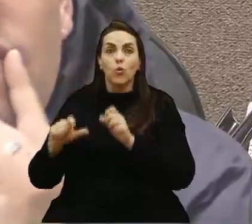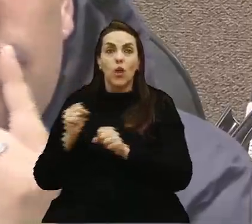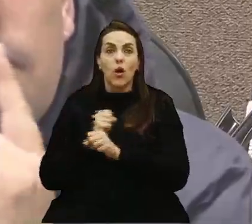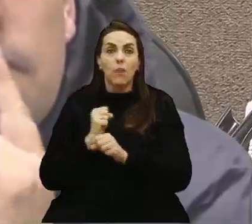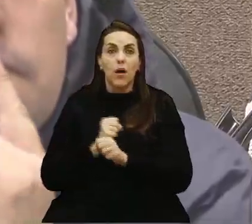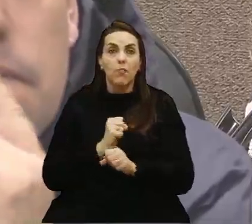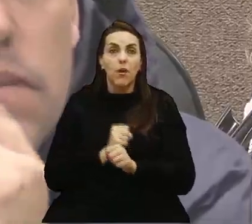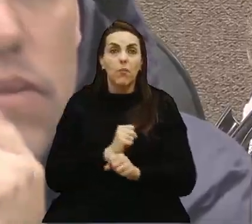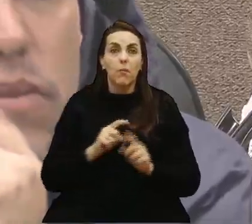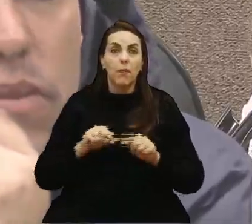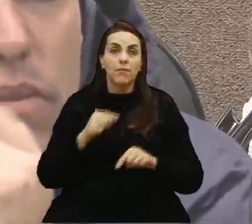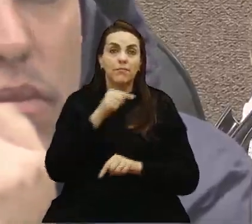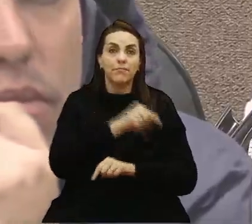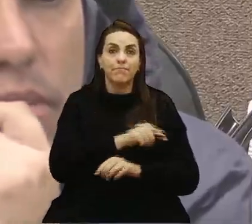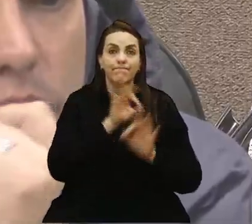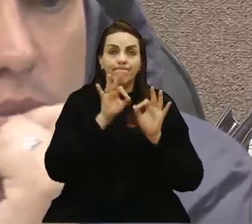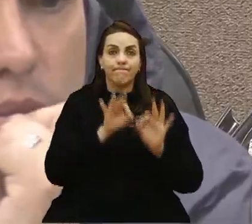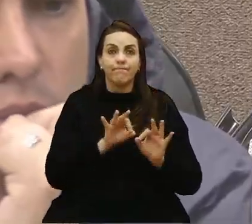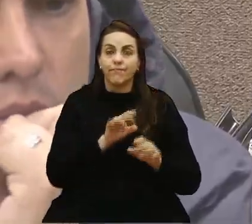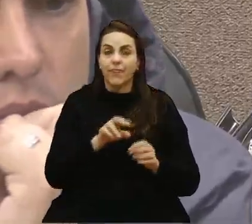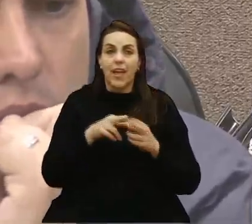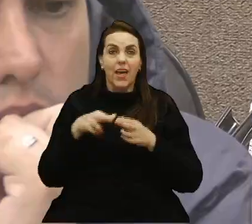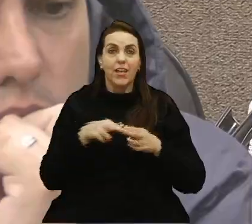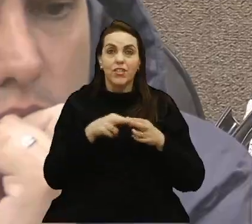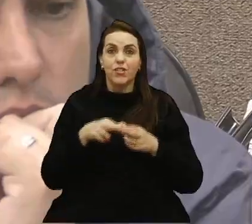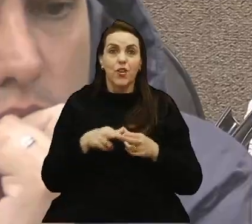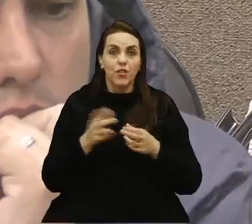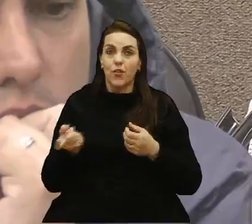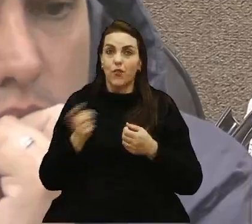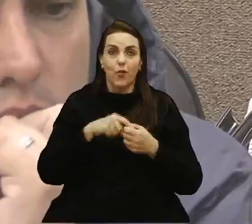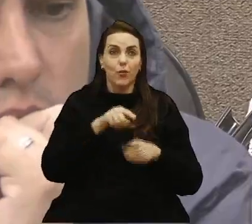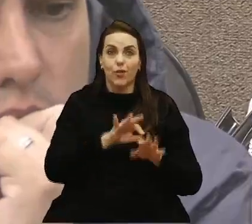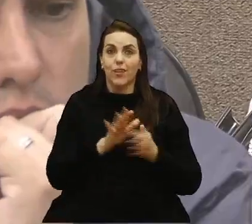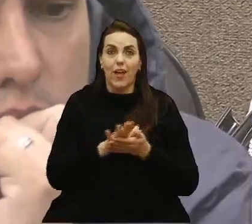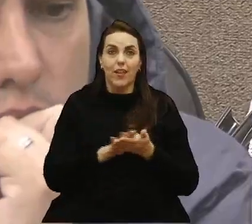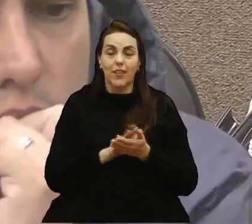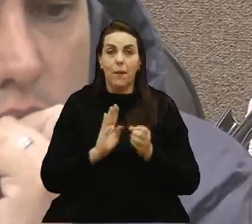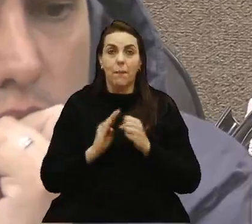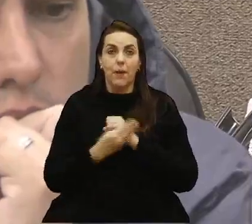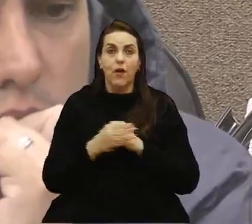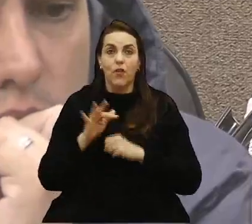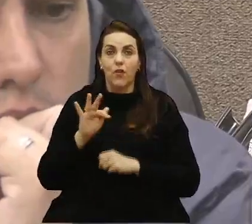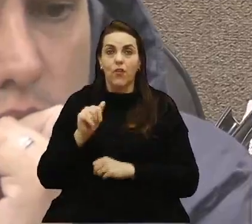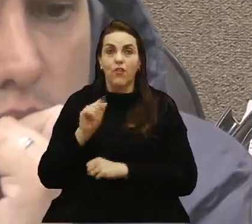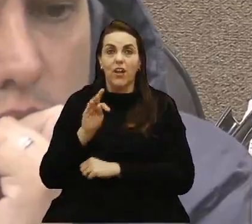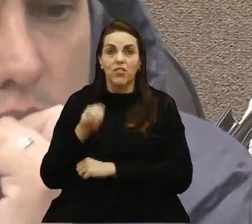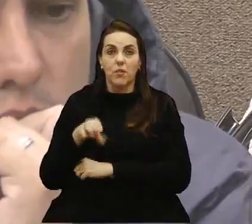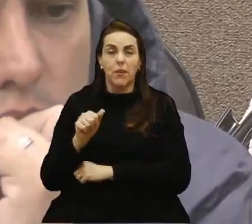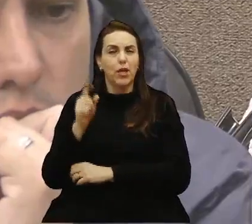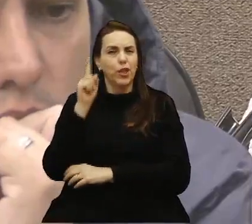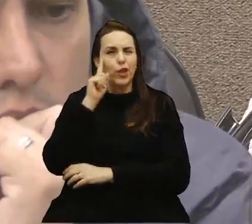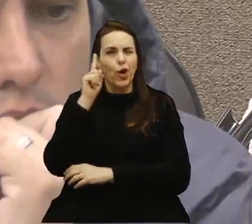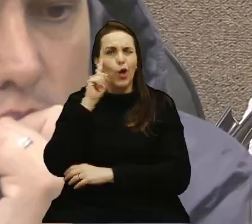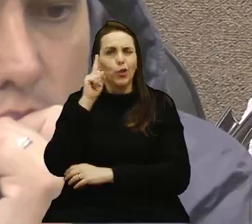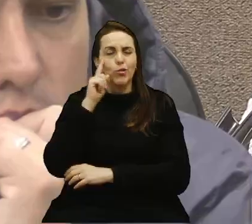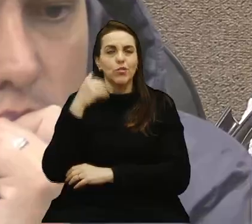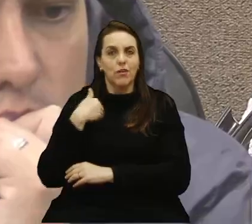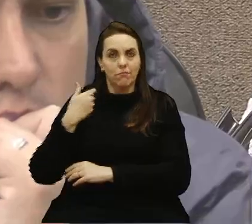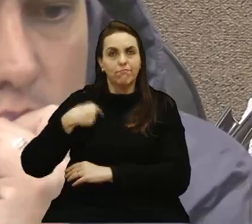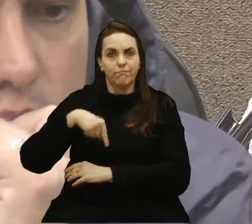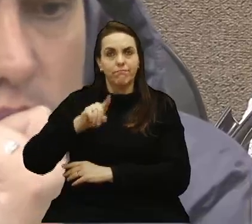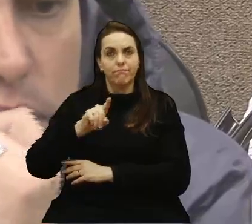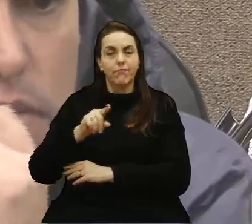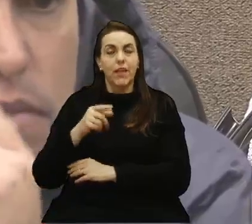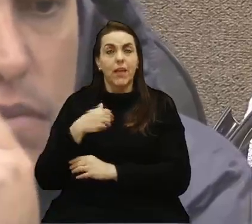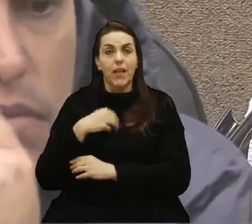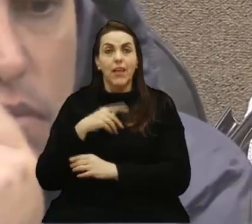asfalto na cidade, porém, nessas regiões não voltou. Lá no bairro Fátima, que é onde eu transito todos os dias, enfim, né?